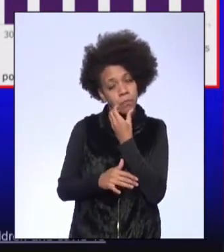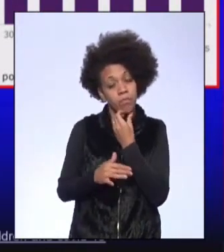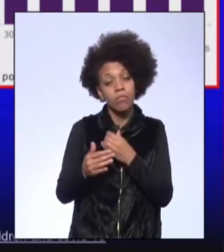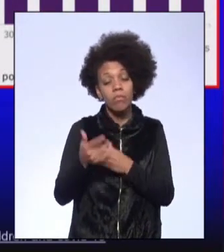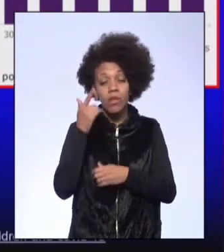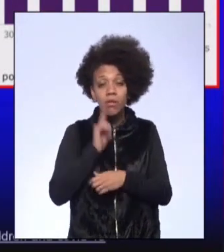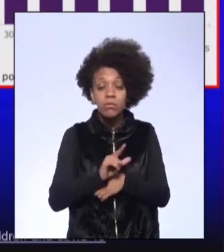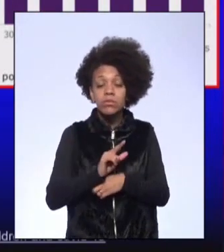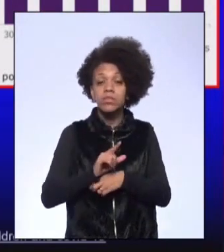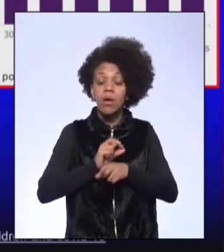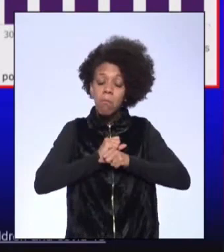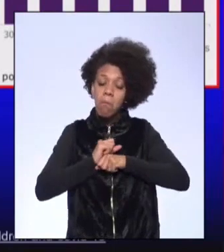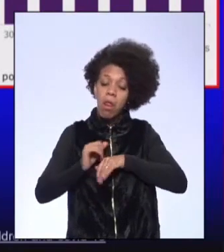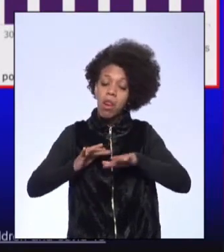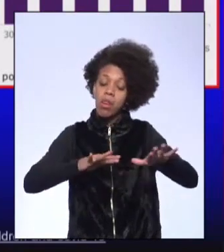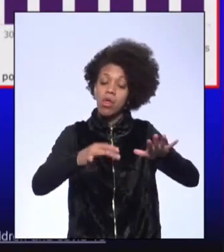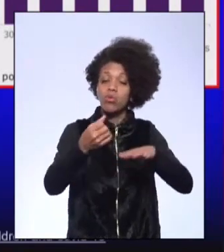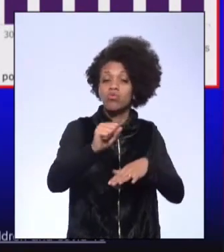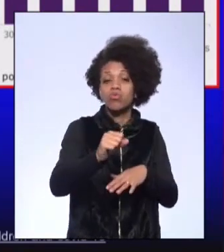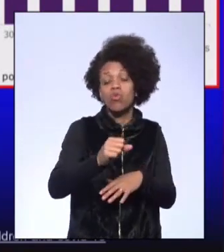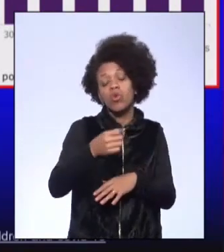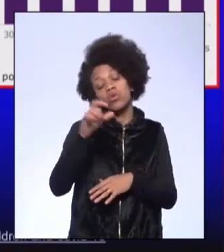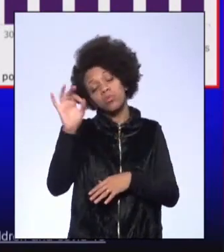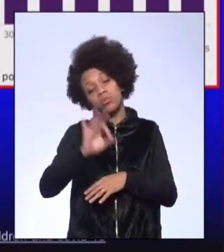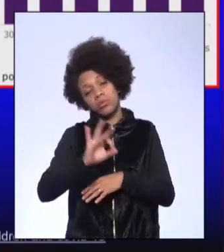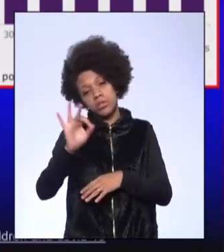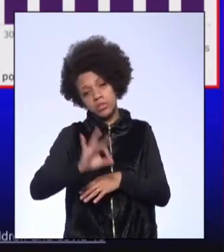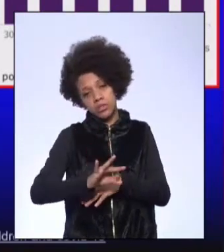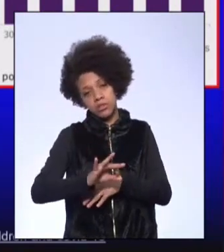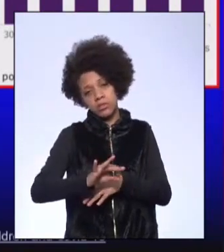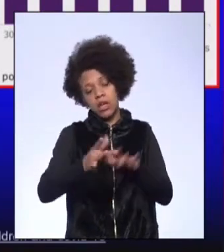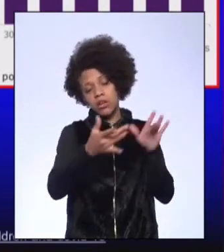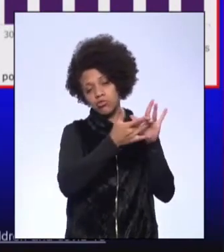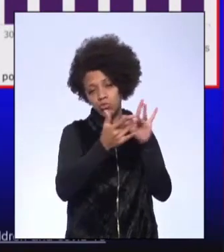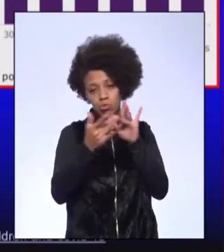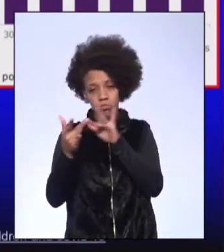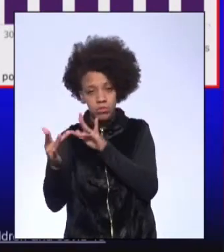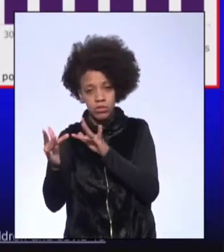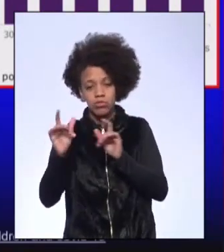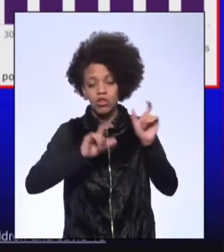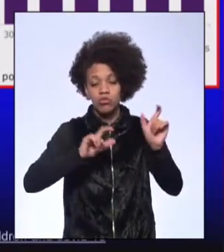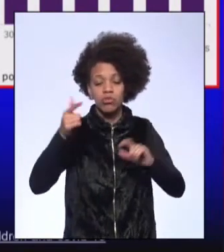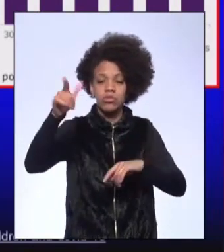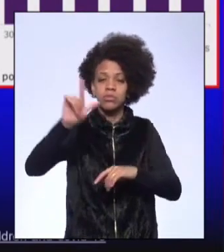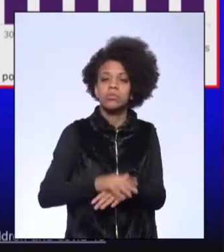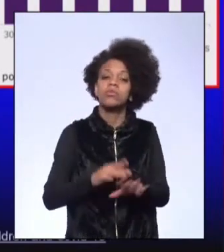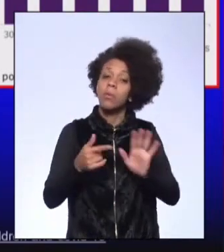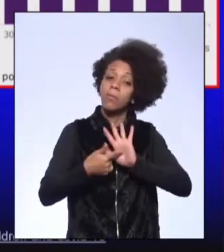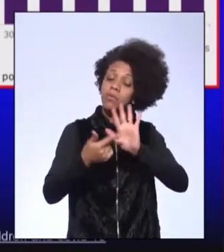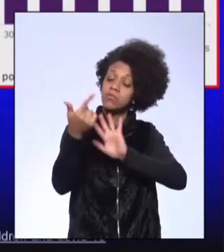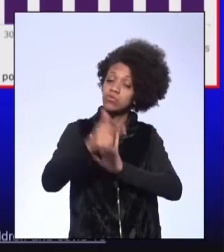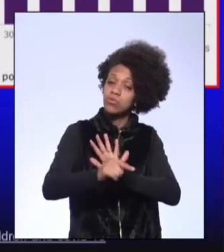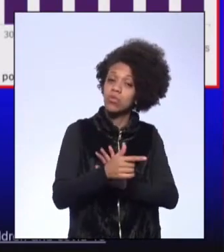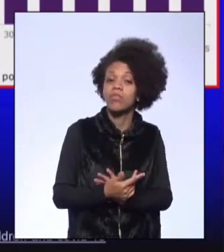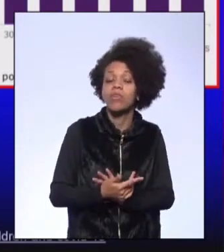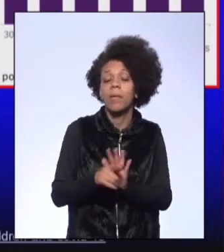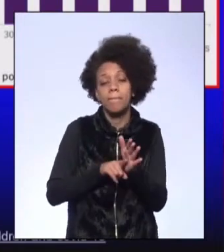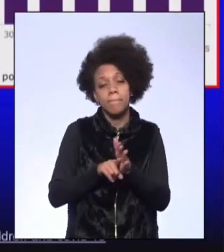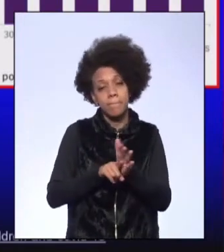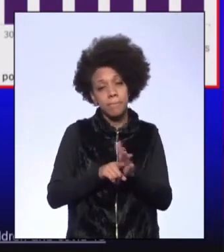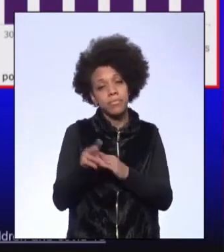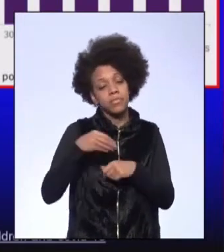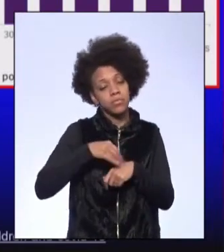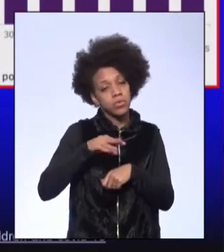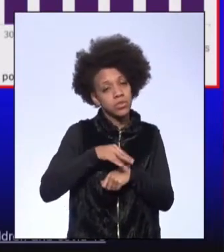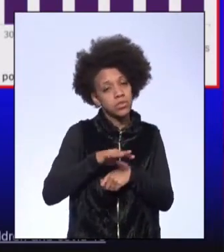conseguiram transmitir a doença para 8% dos contactantes deles, mostrando de novo, né, mais um dado